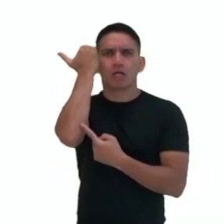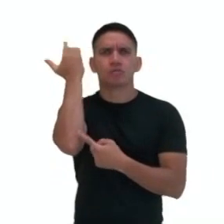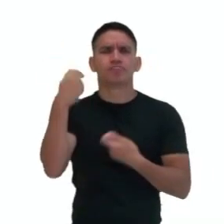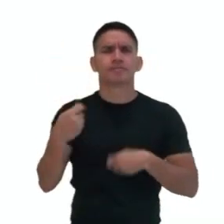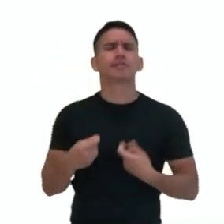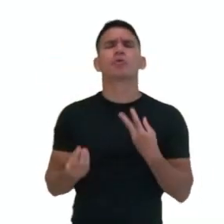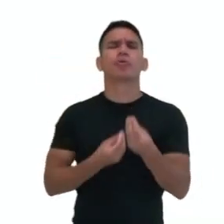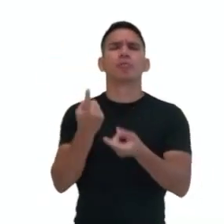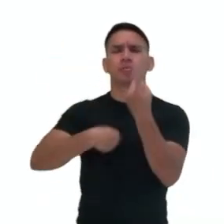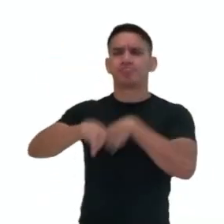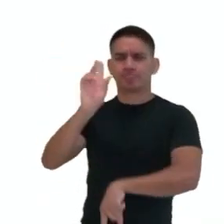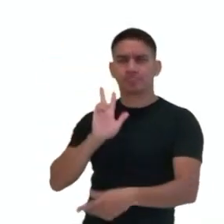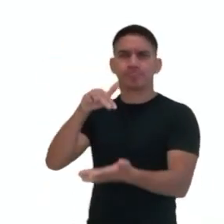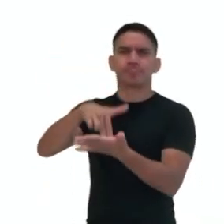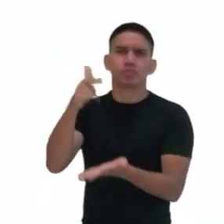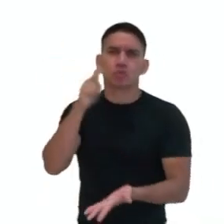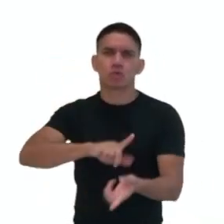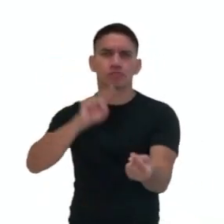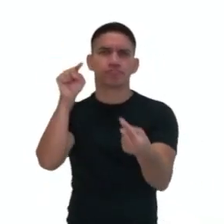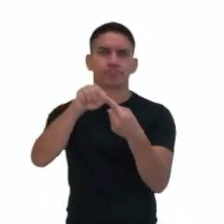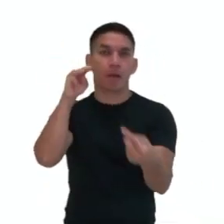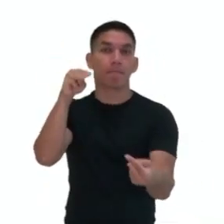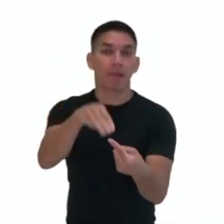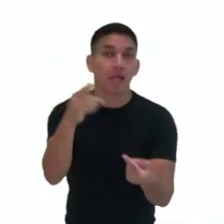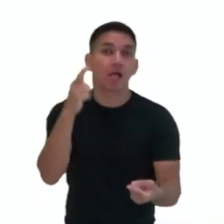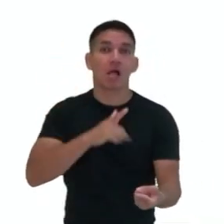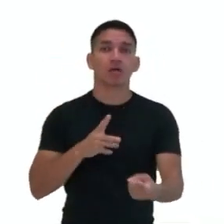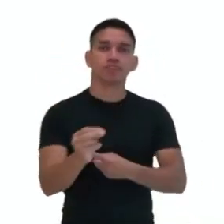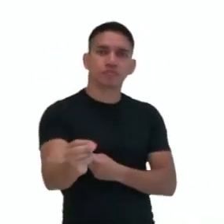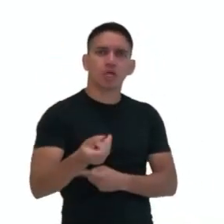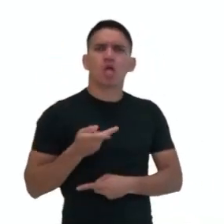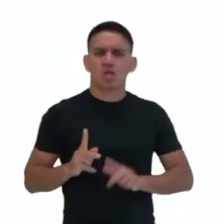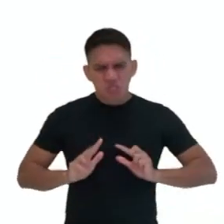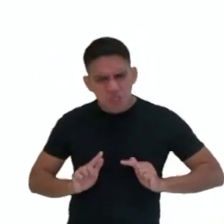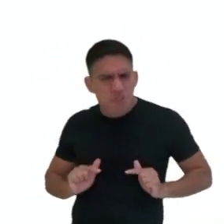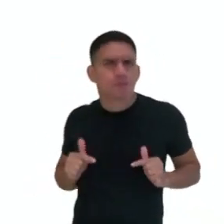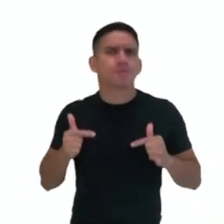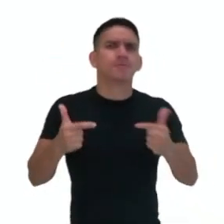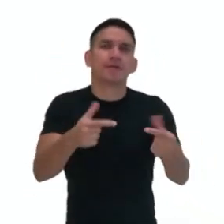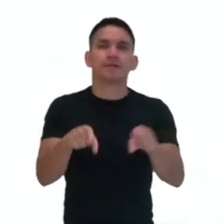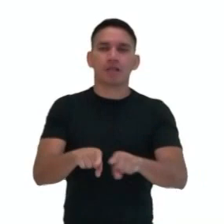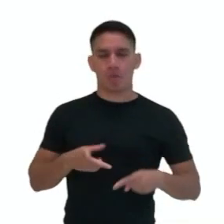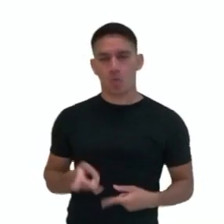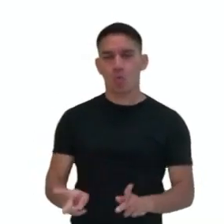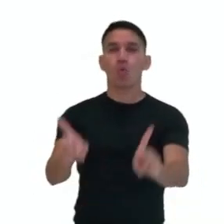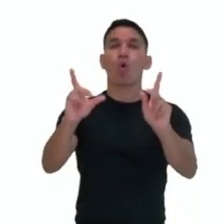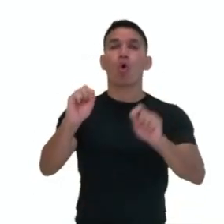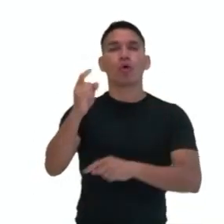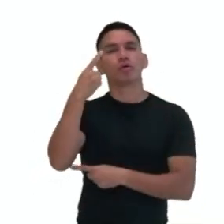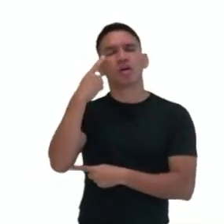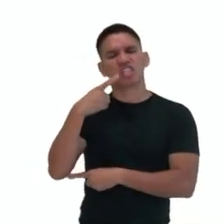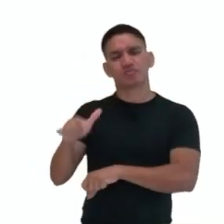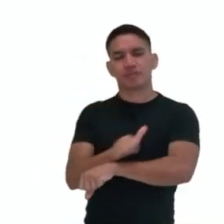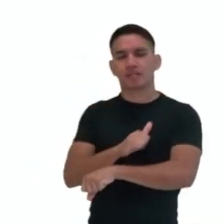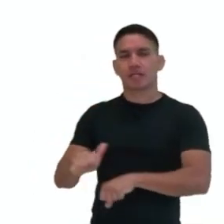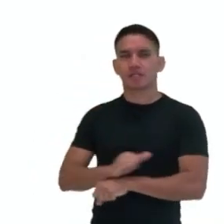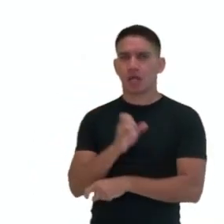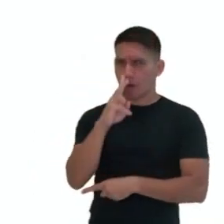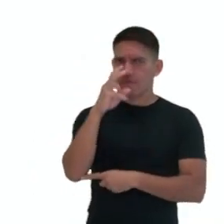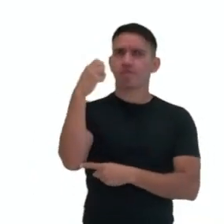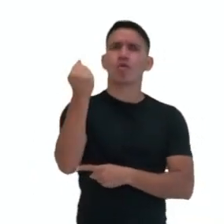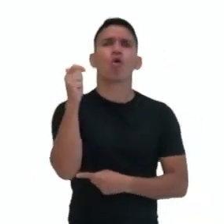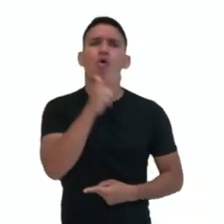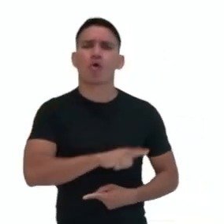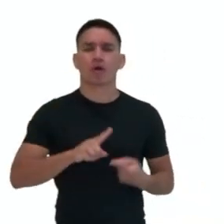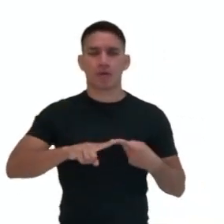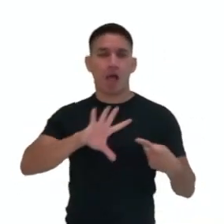uma meta de vida e chegou lá. Lutou e continua lutando com armas poderosas que adquiriu durante sua vida.